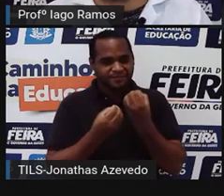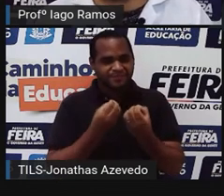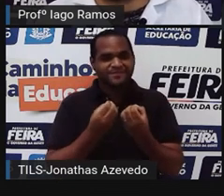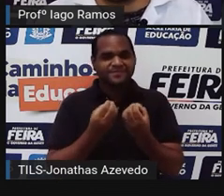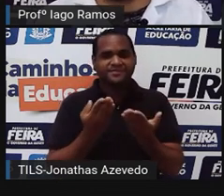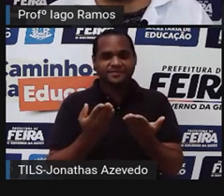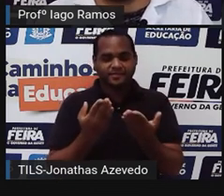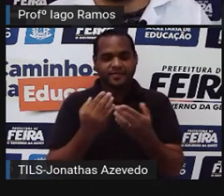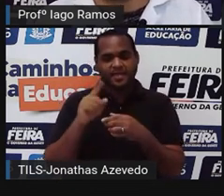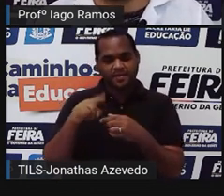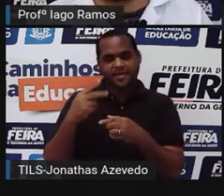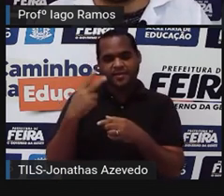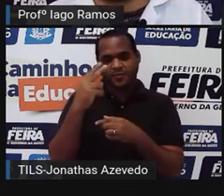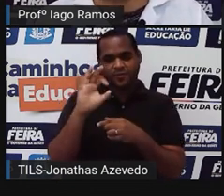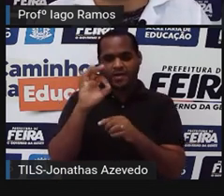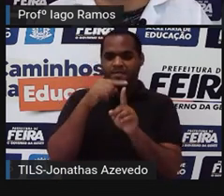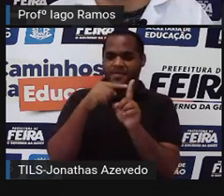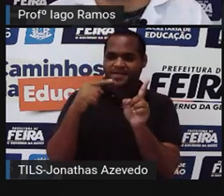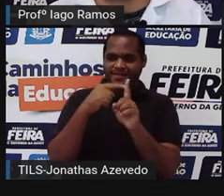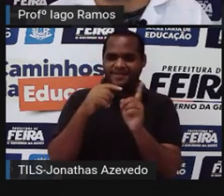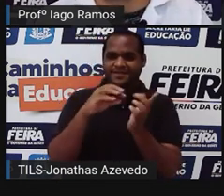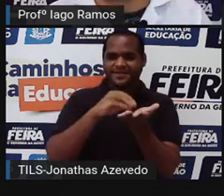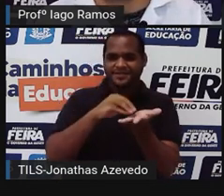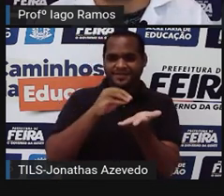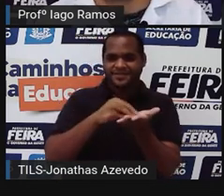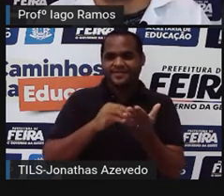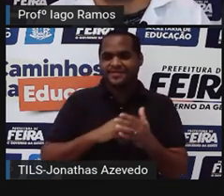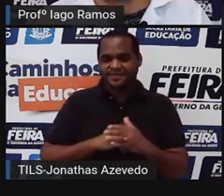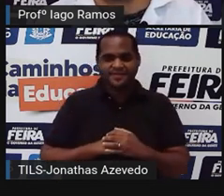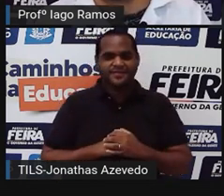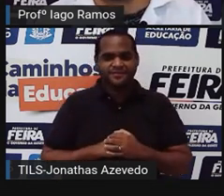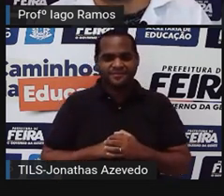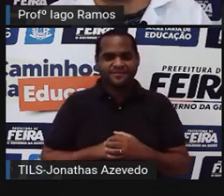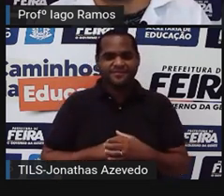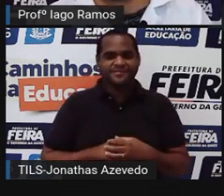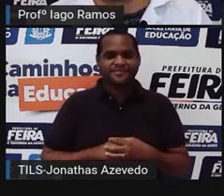equação do segundo grau incompleta,